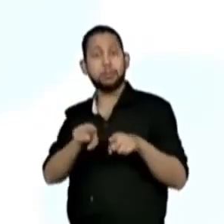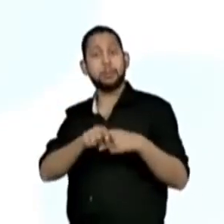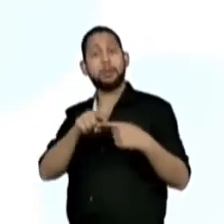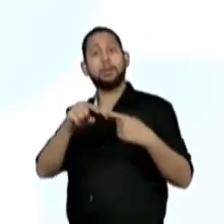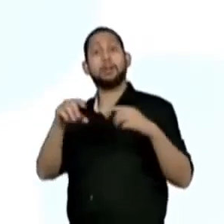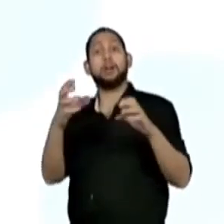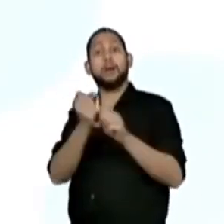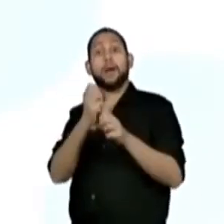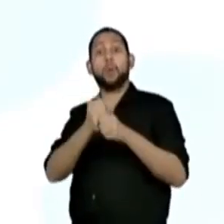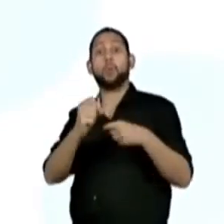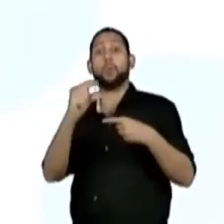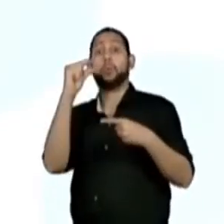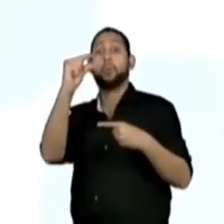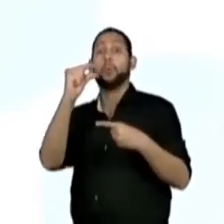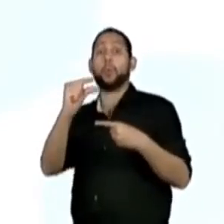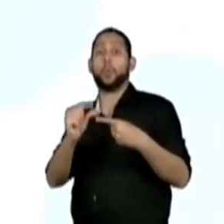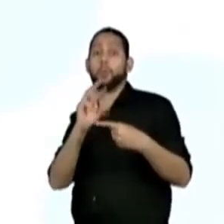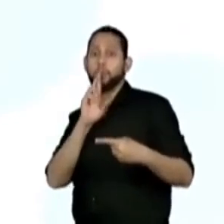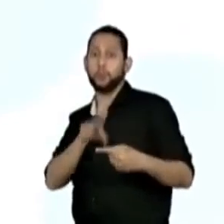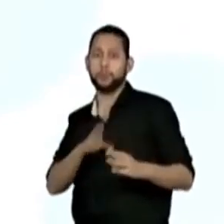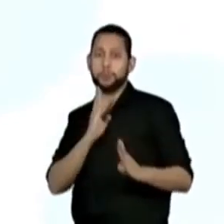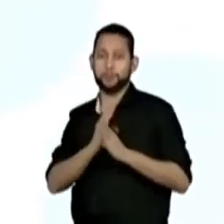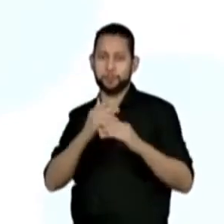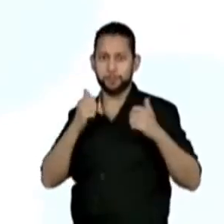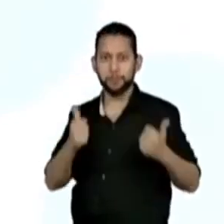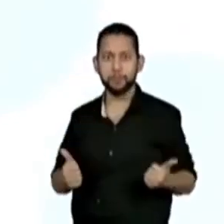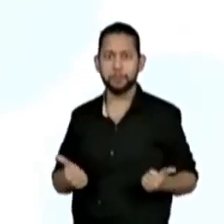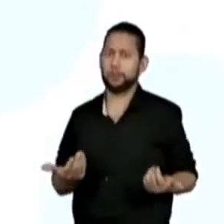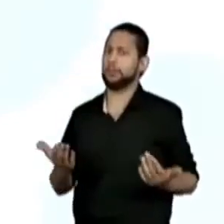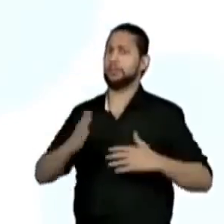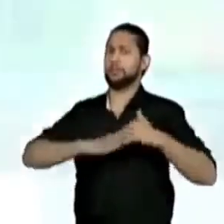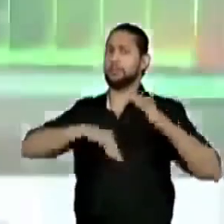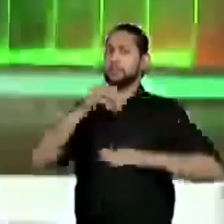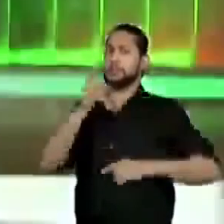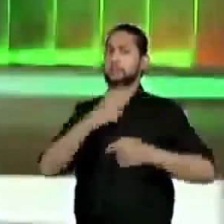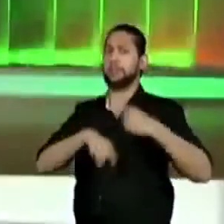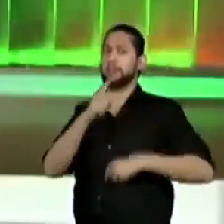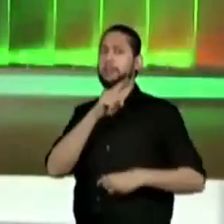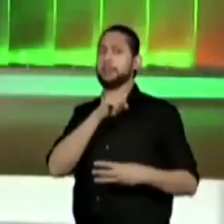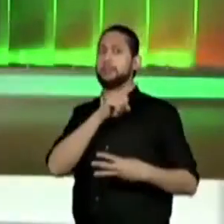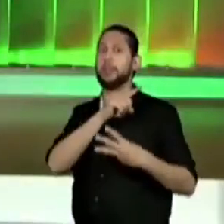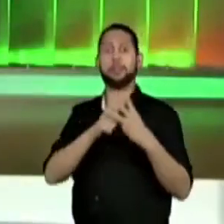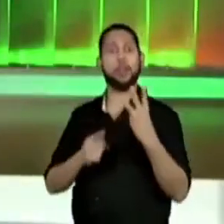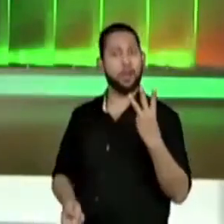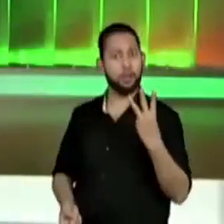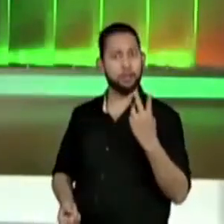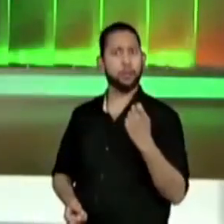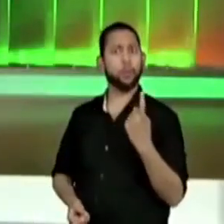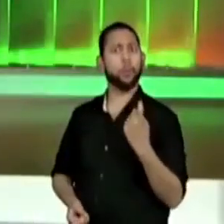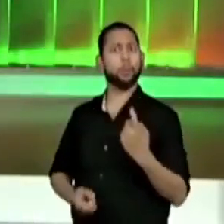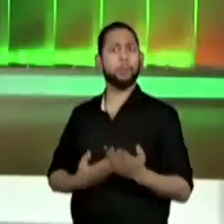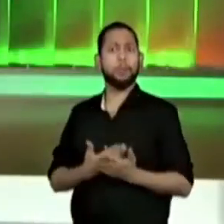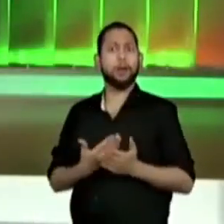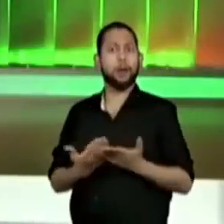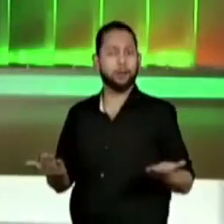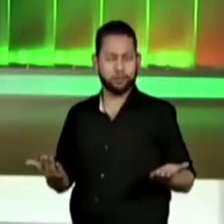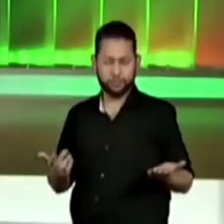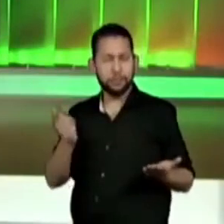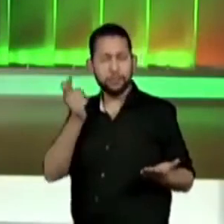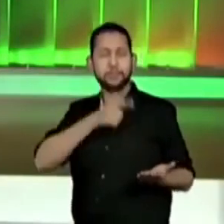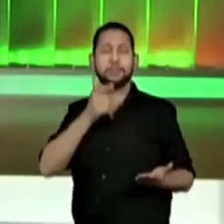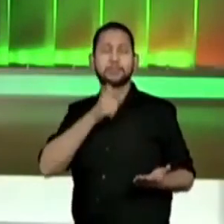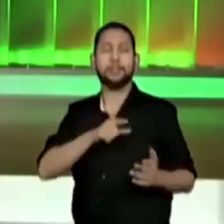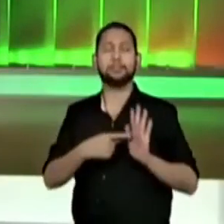o algoritmo certo muita habilidade para uma aula só mas a gente dá conta a gente vai